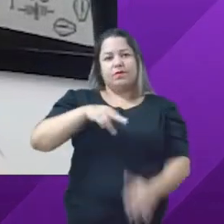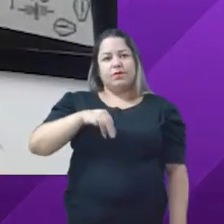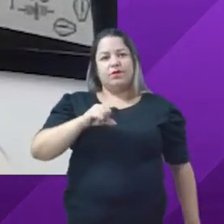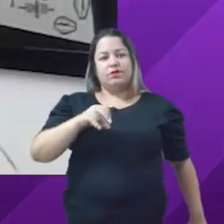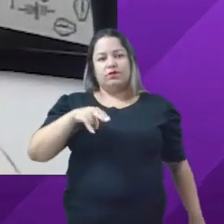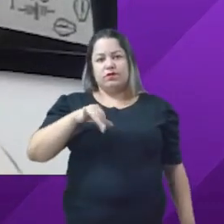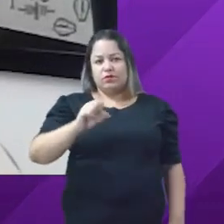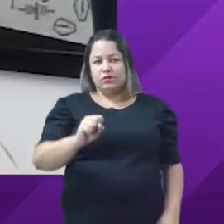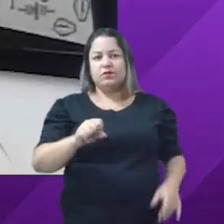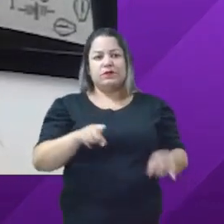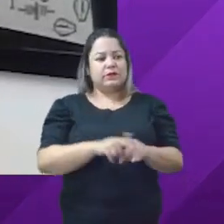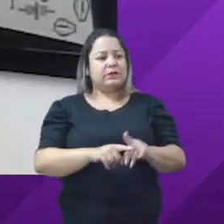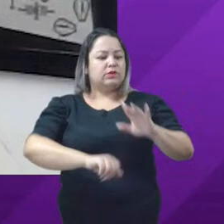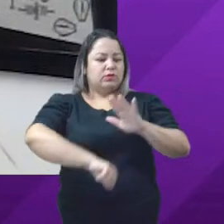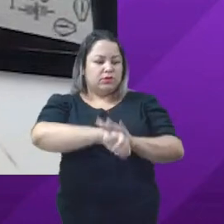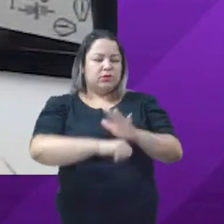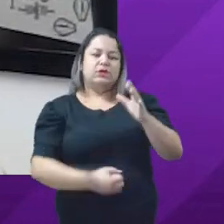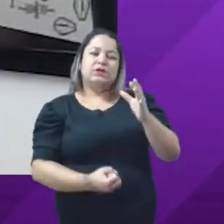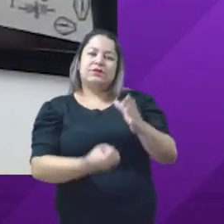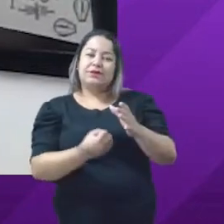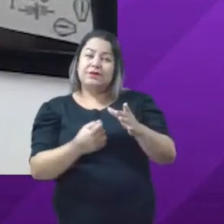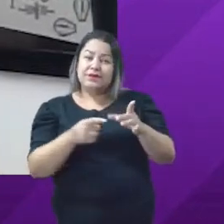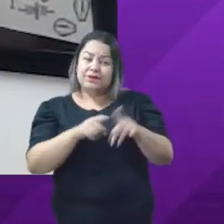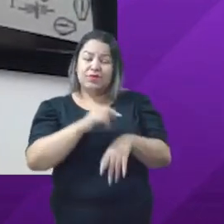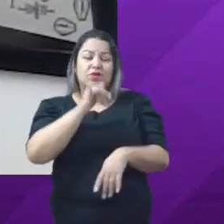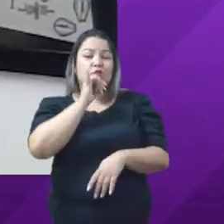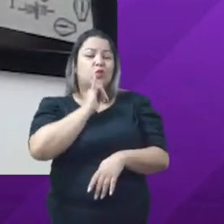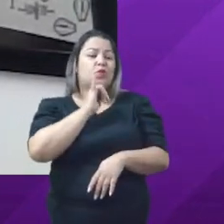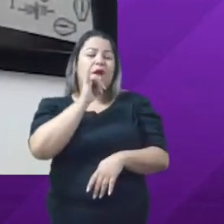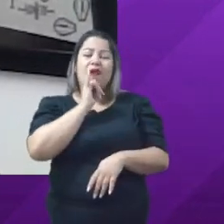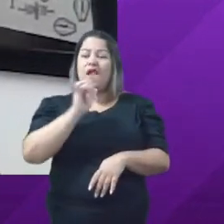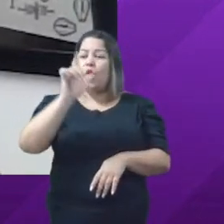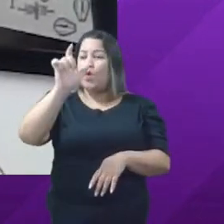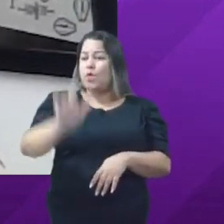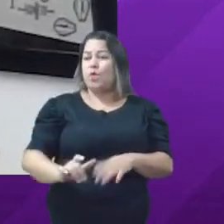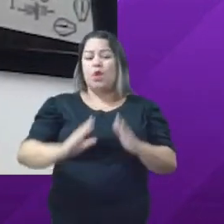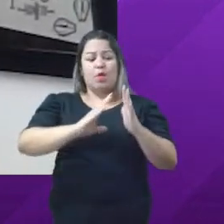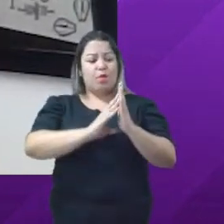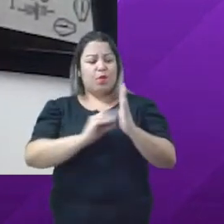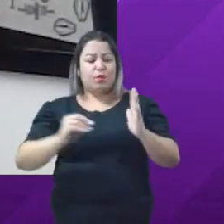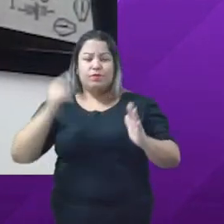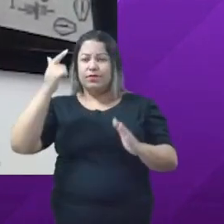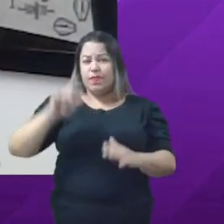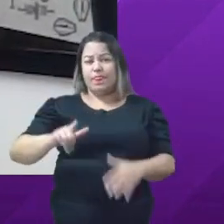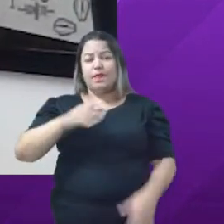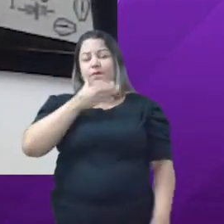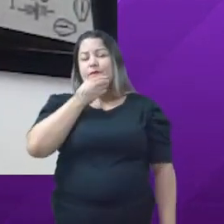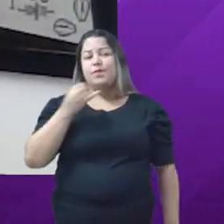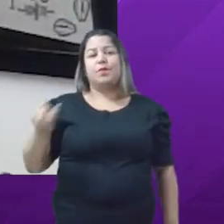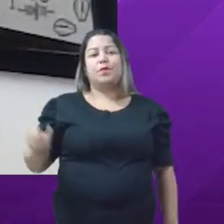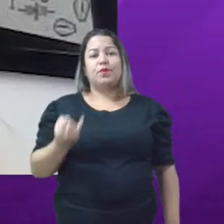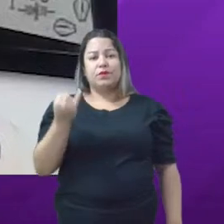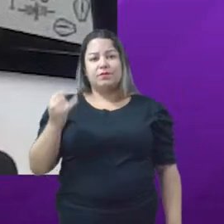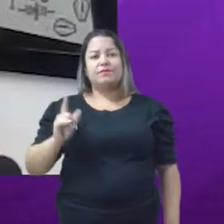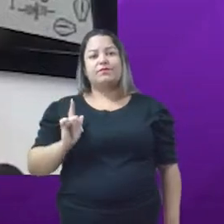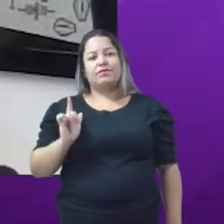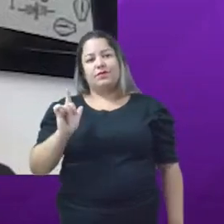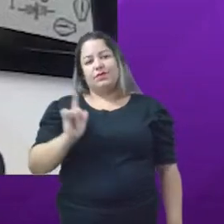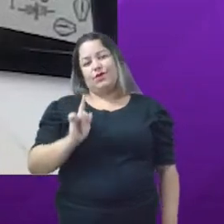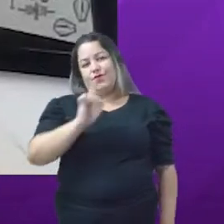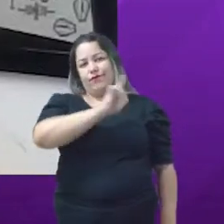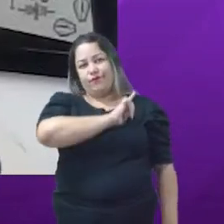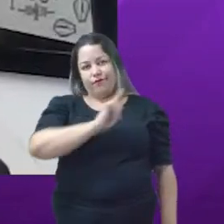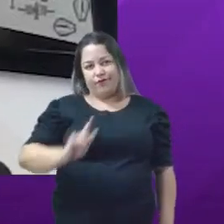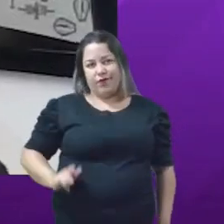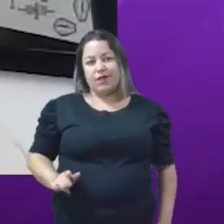comum, né, os homens cometerem crimes e se tornarem exemplos para os outros homens. E o que é fundamental, gente, a gente ter